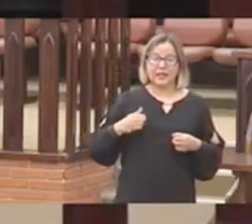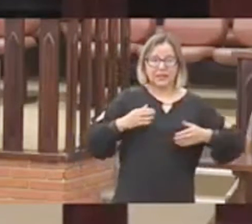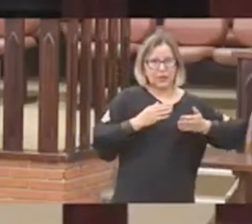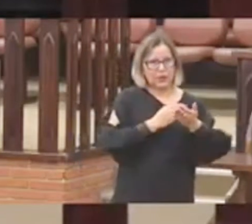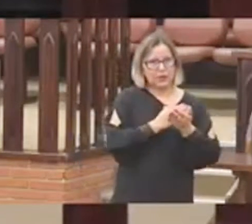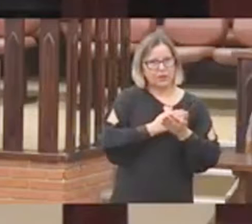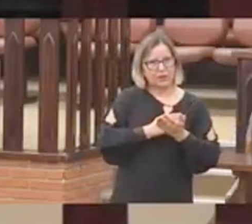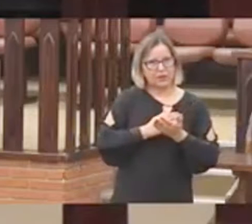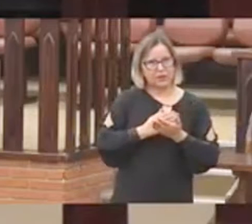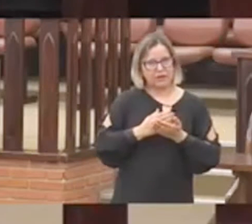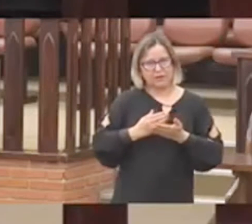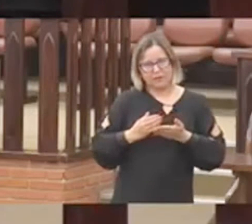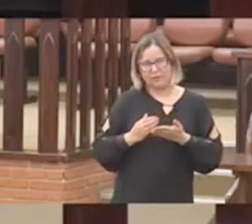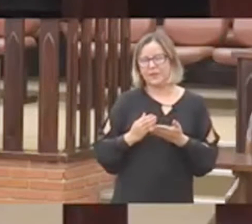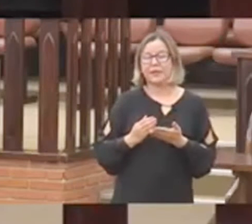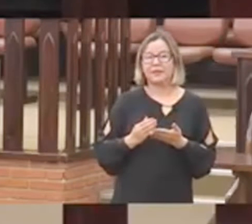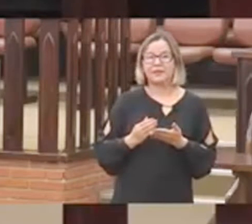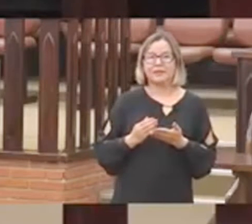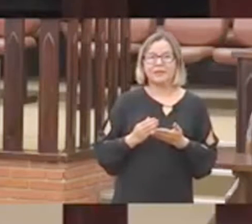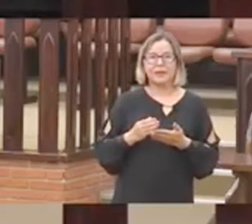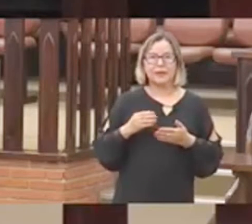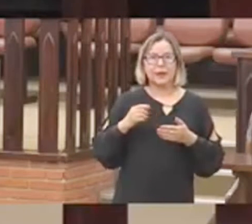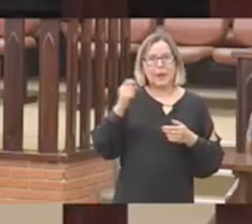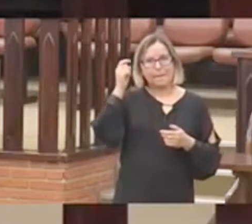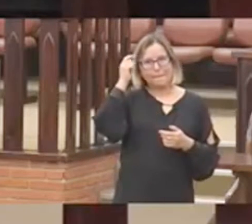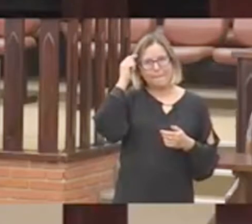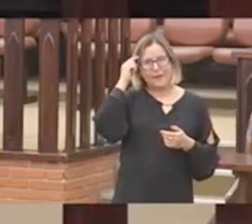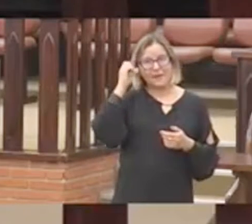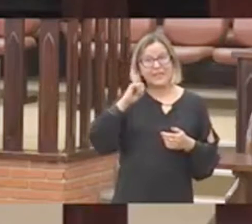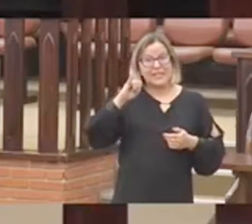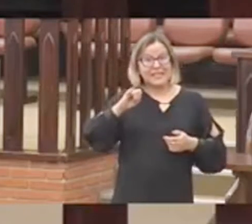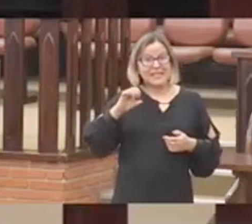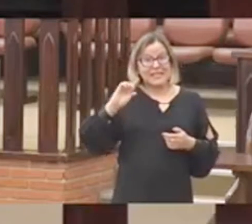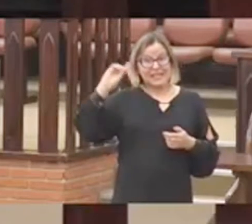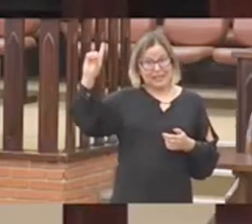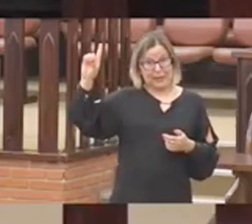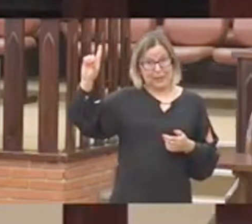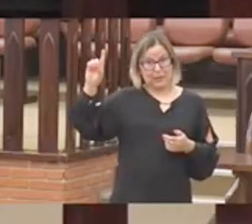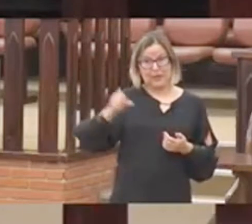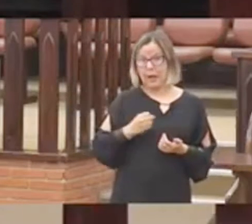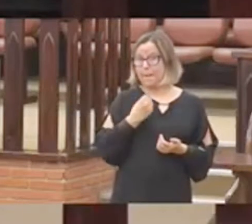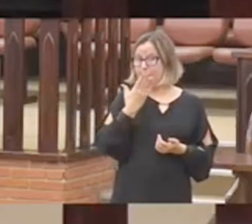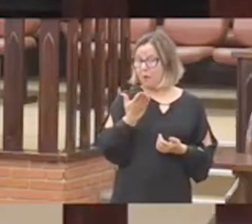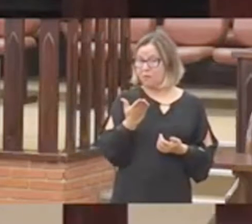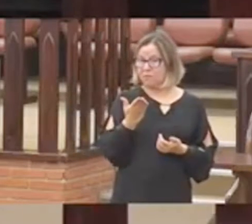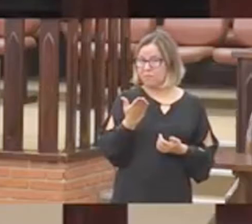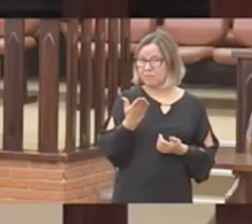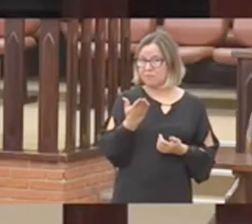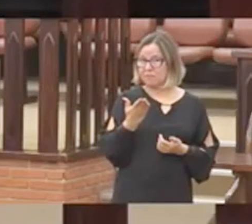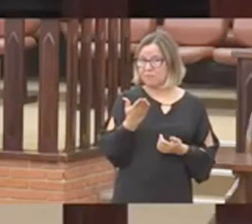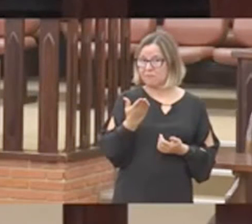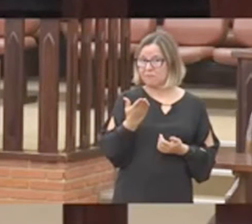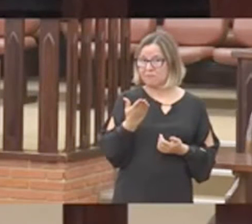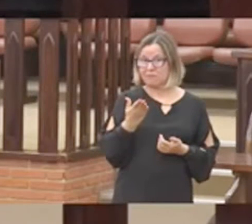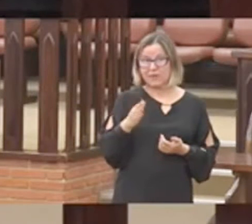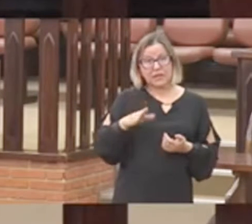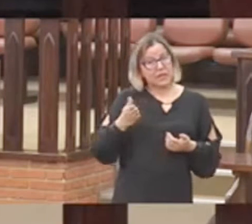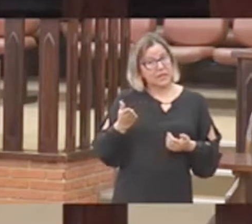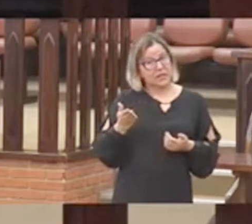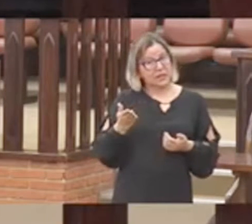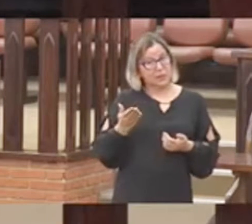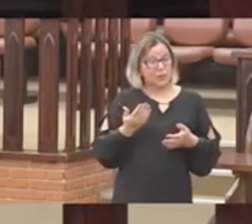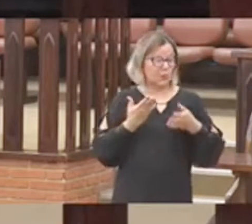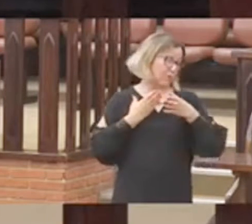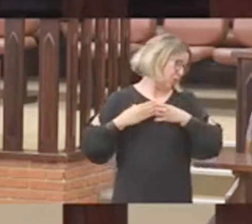premissa de que se Deus ele é bondoso, ele não iria querer a existência do